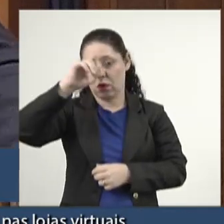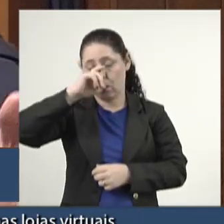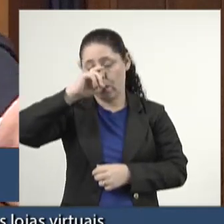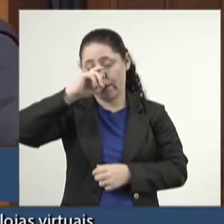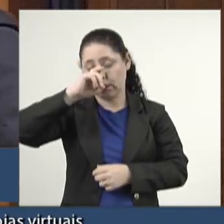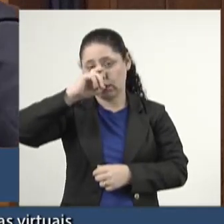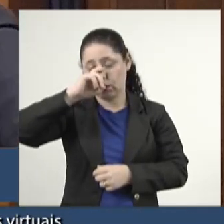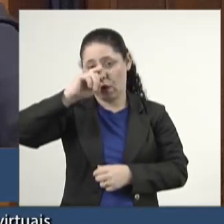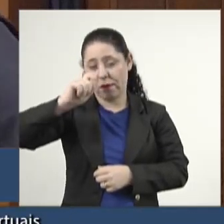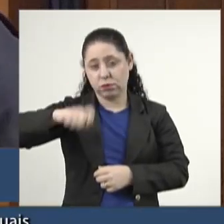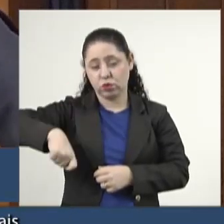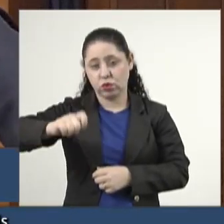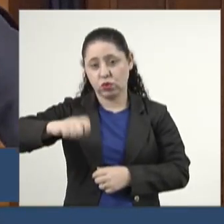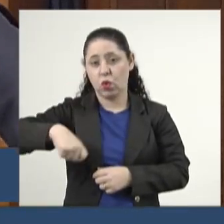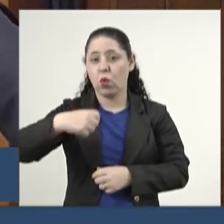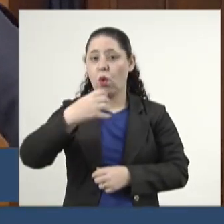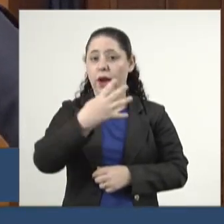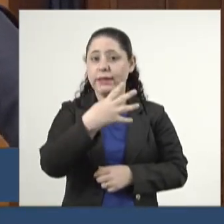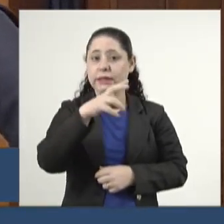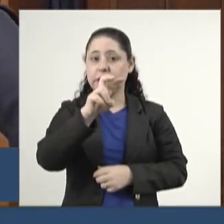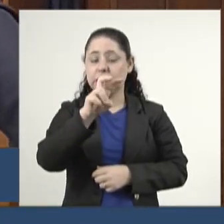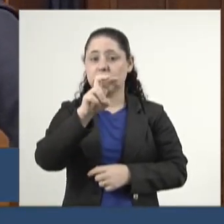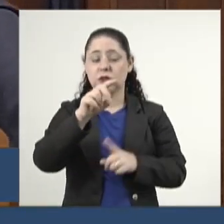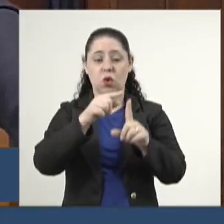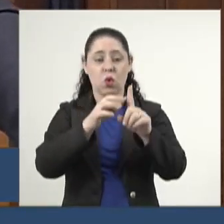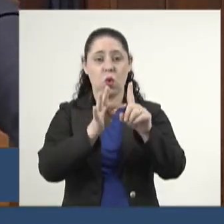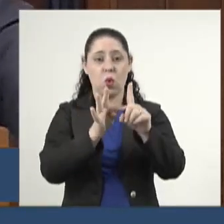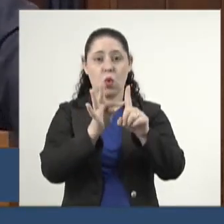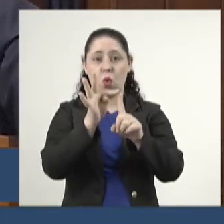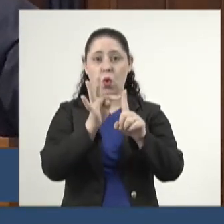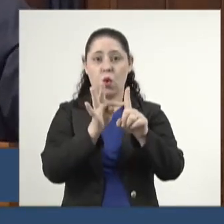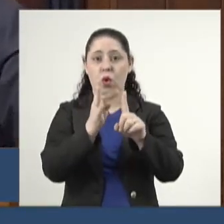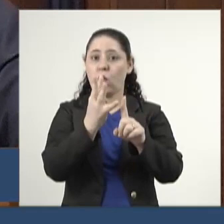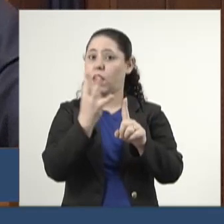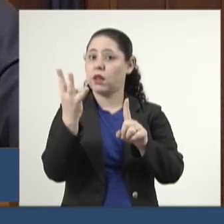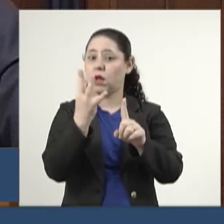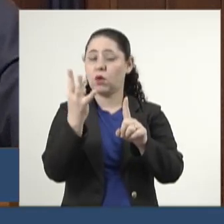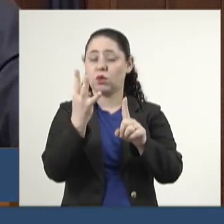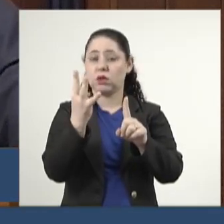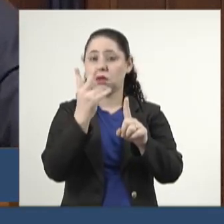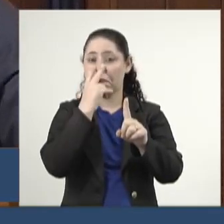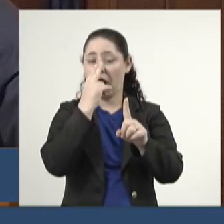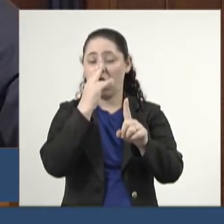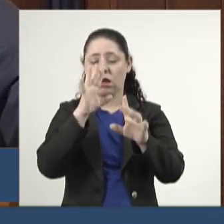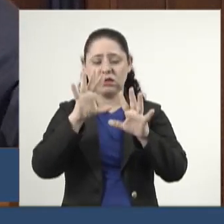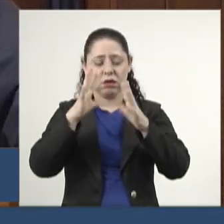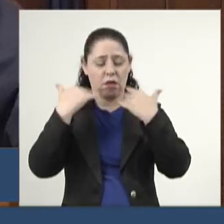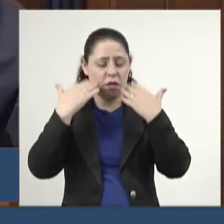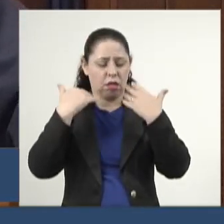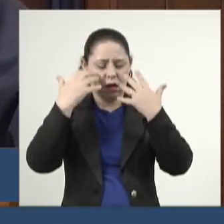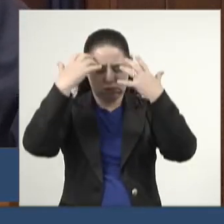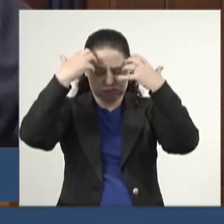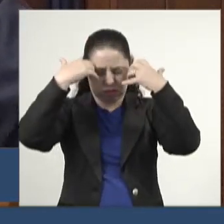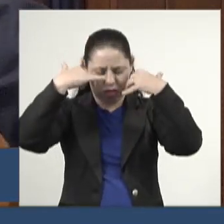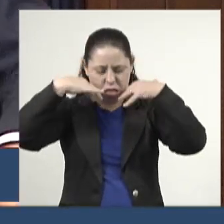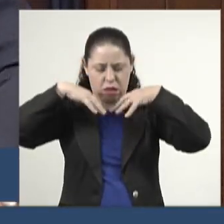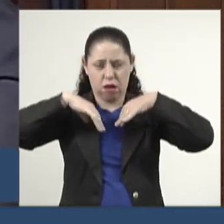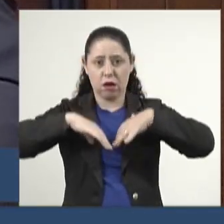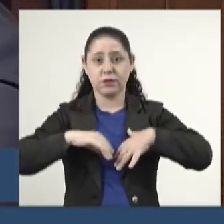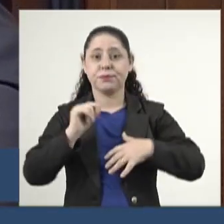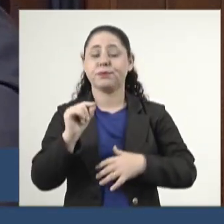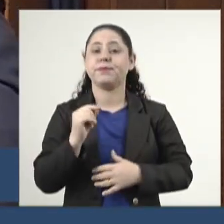Murtinho, fez 45 graus, 44 graus, sensação térmica, não é?